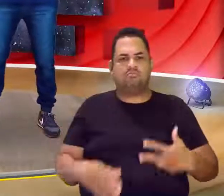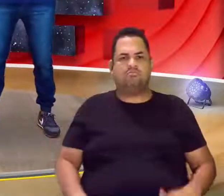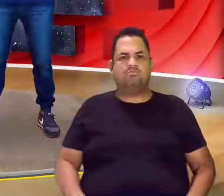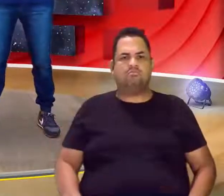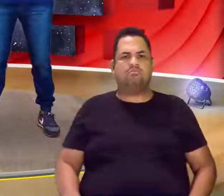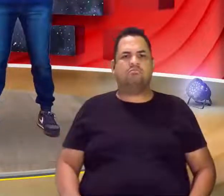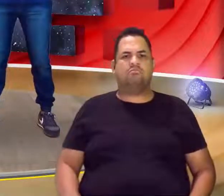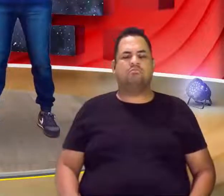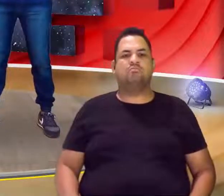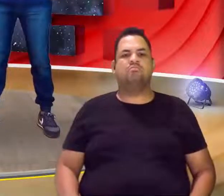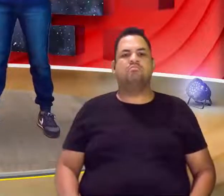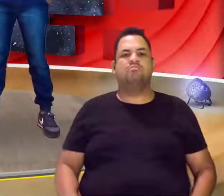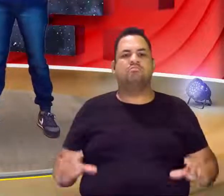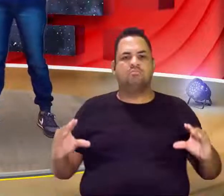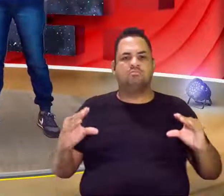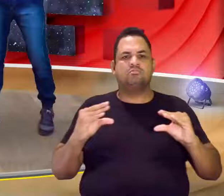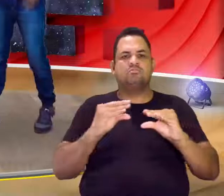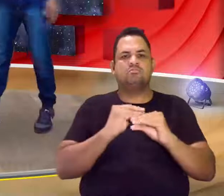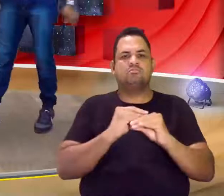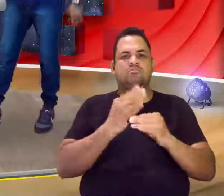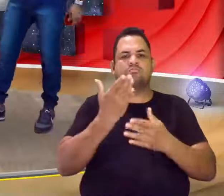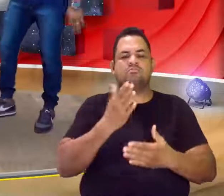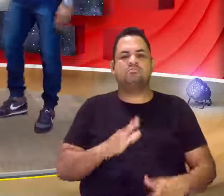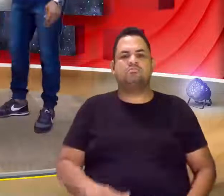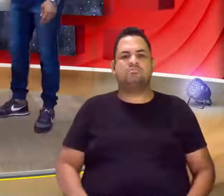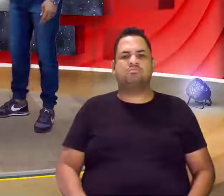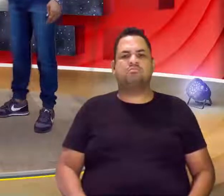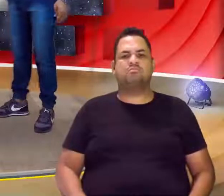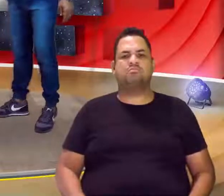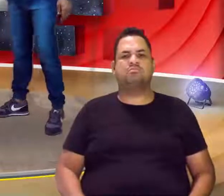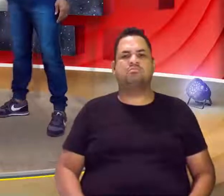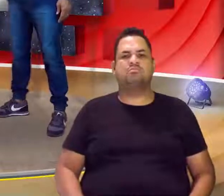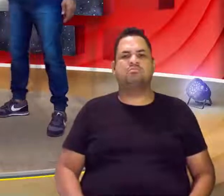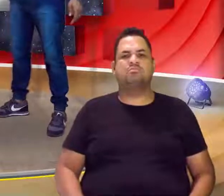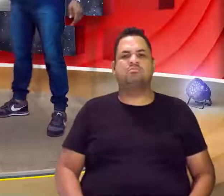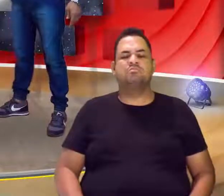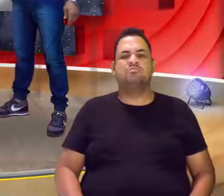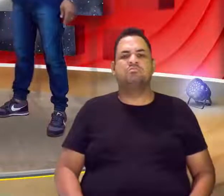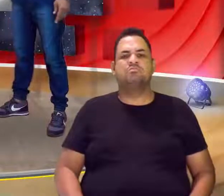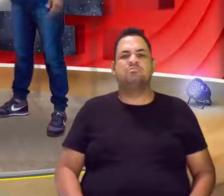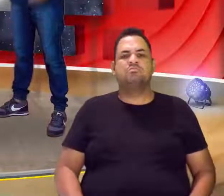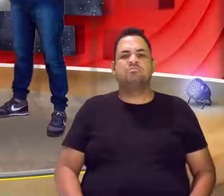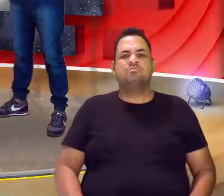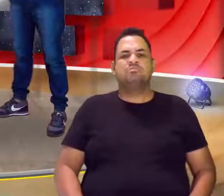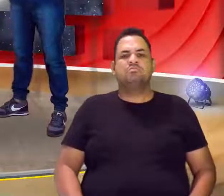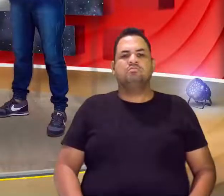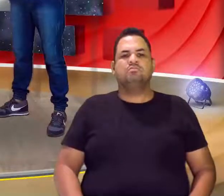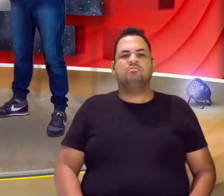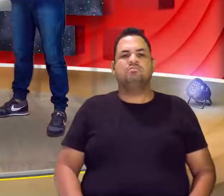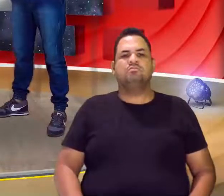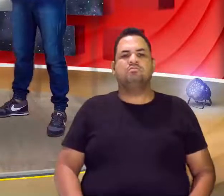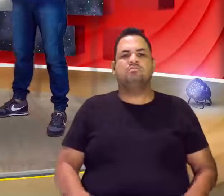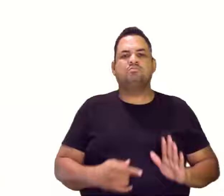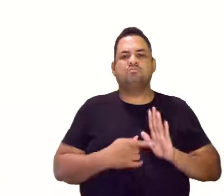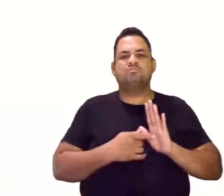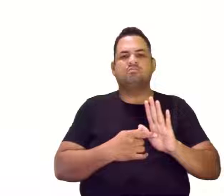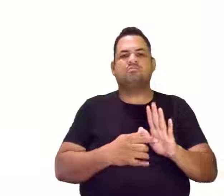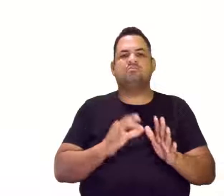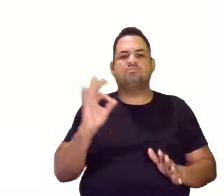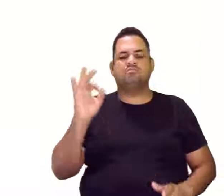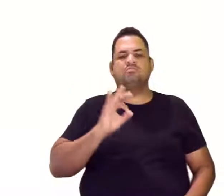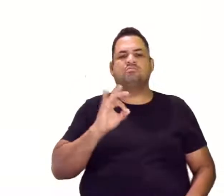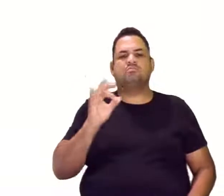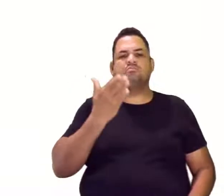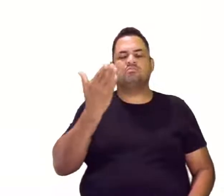a gente trouxe até um resuminho aqui sobre porcentagem, né? Que a gente falou nela, aqui, agora. Aqui, ó. Olha lá, formas de representar, vamos chegar